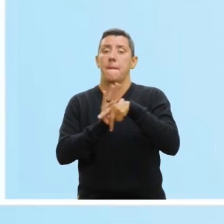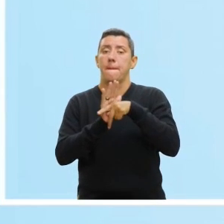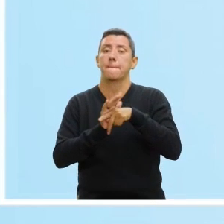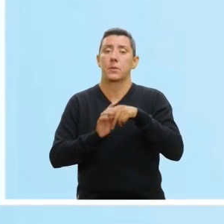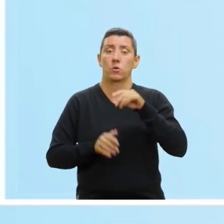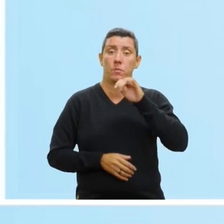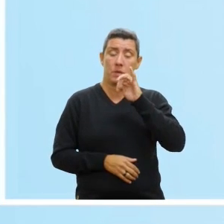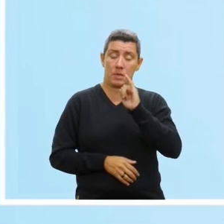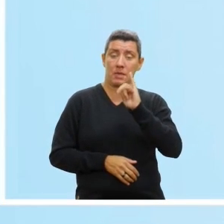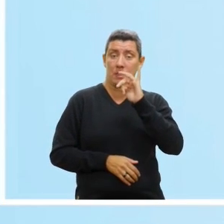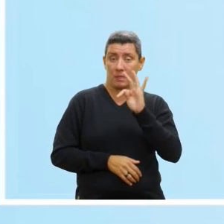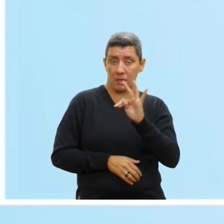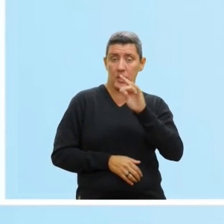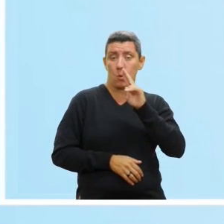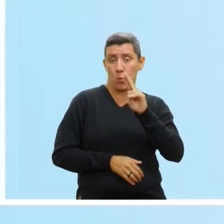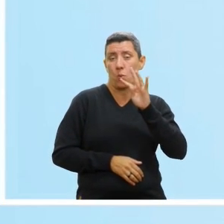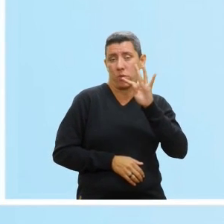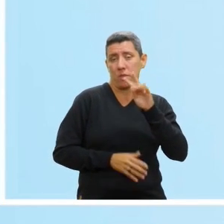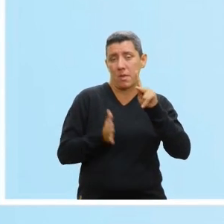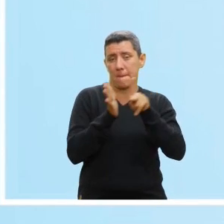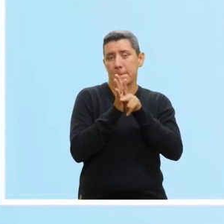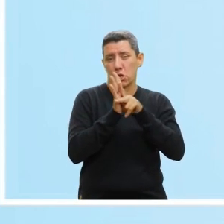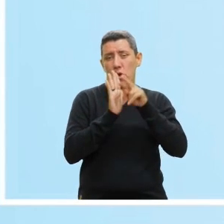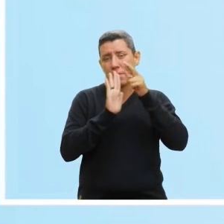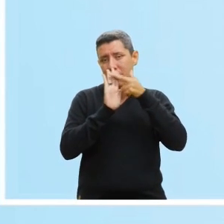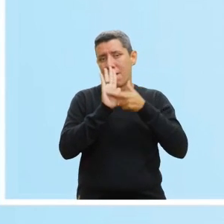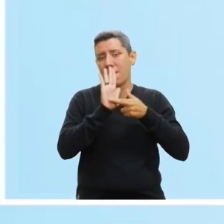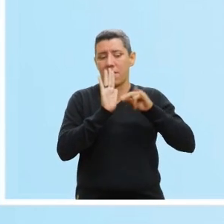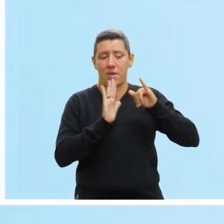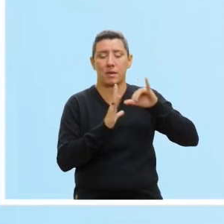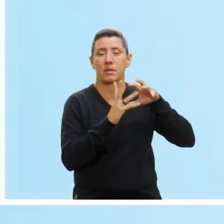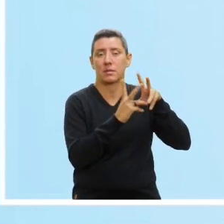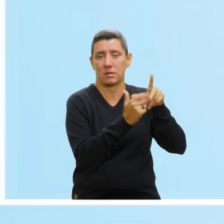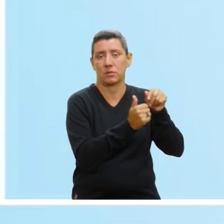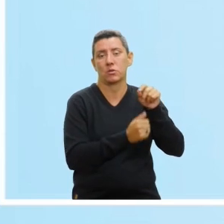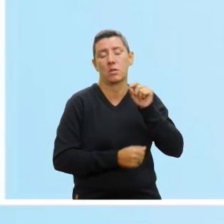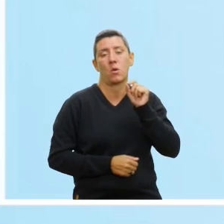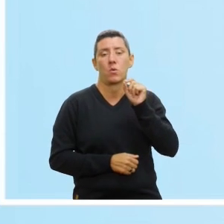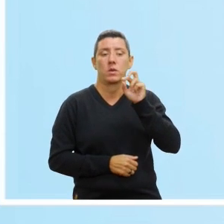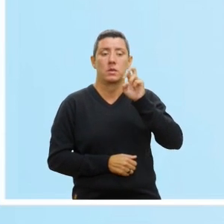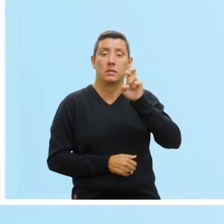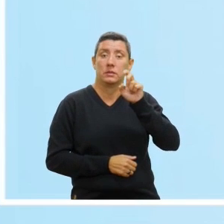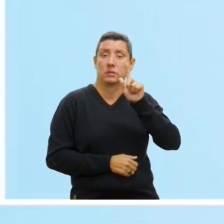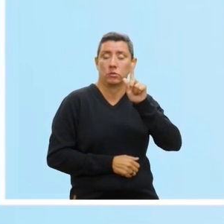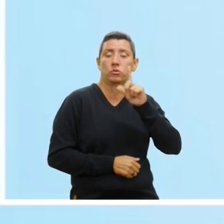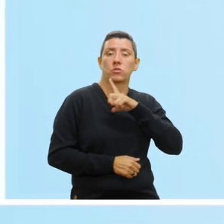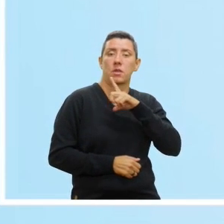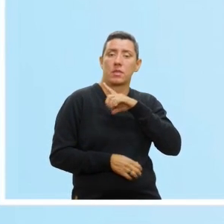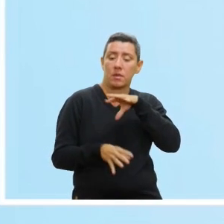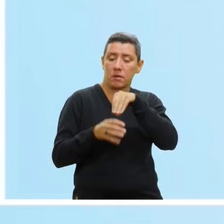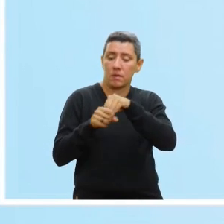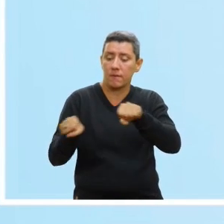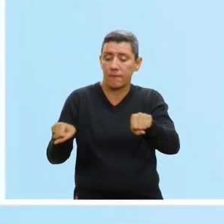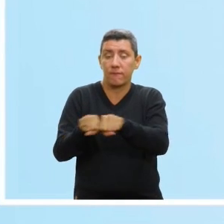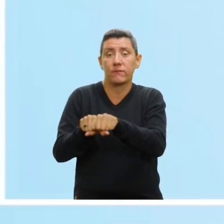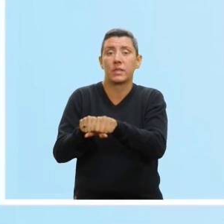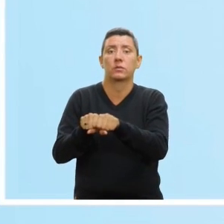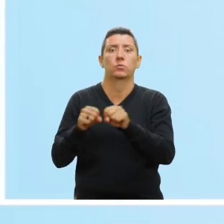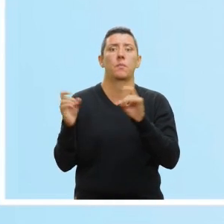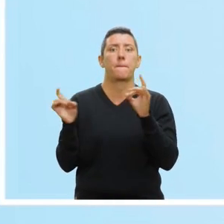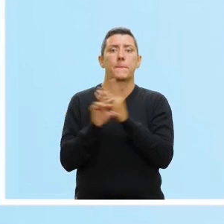ITU-T, né, órgão internacional, que diz que o F5G ele é o 5G fixo, né, uma nova geração de redes